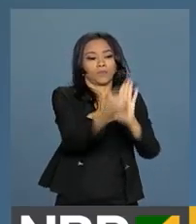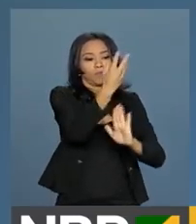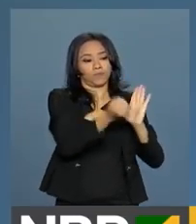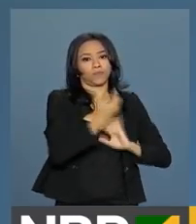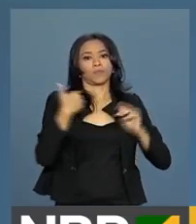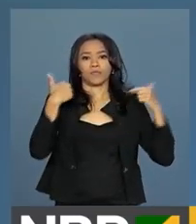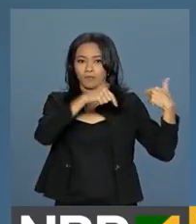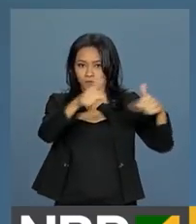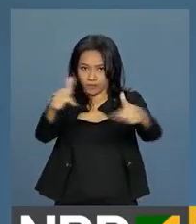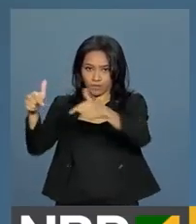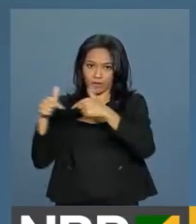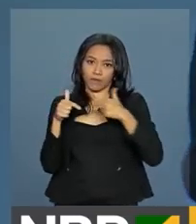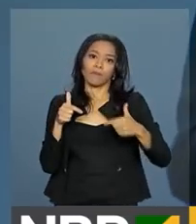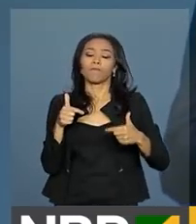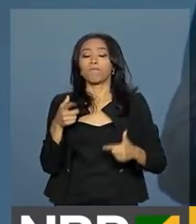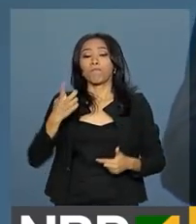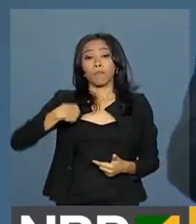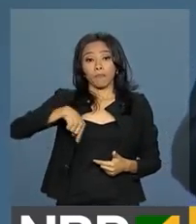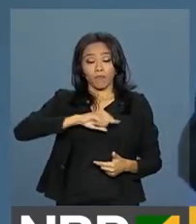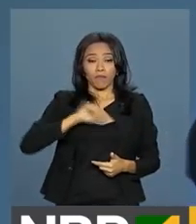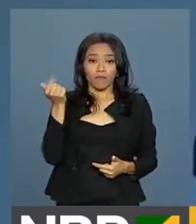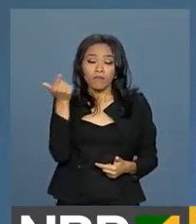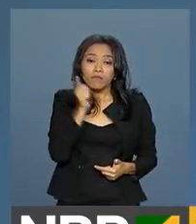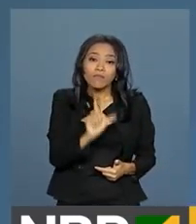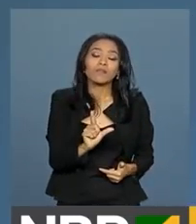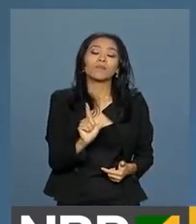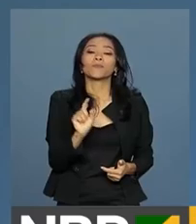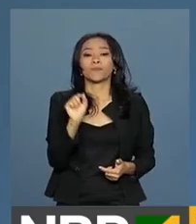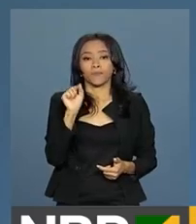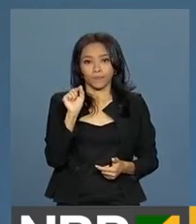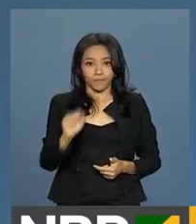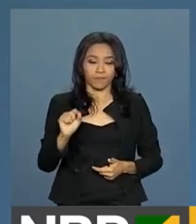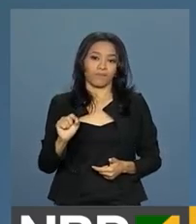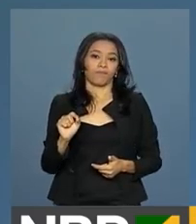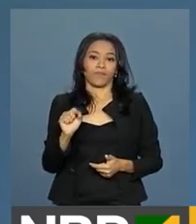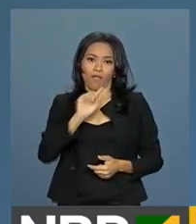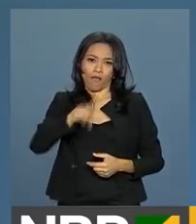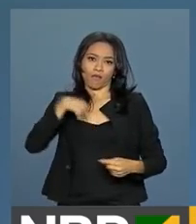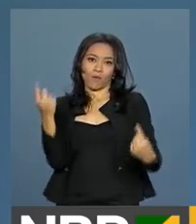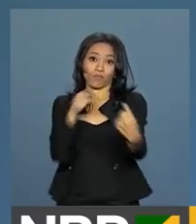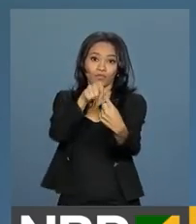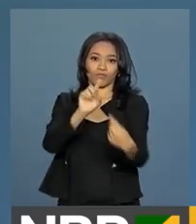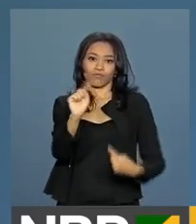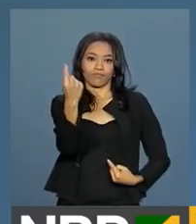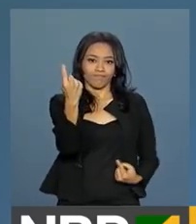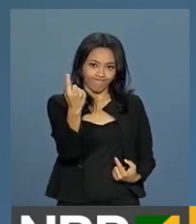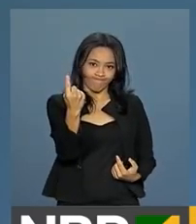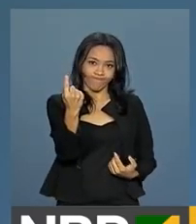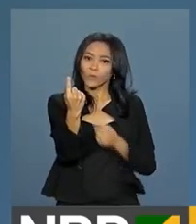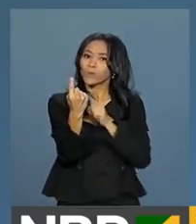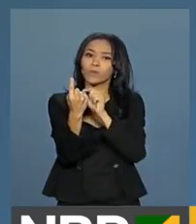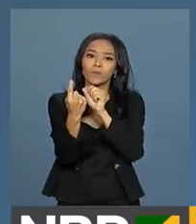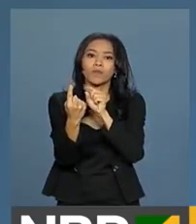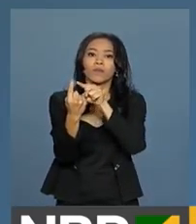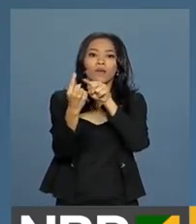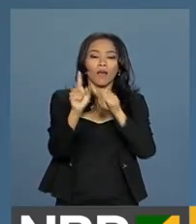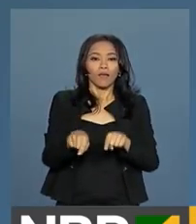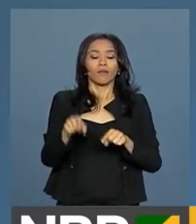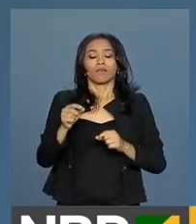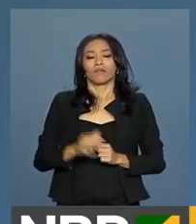atingimos este que era o nosso objetivo número um é recolocar